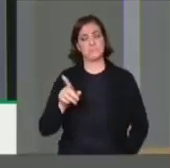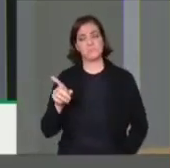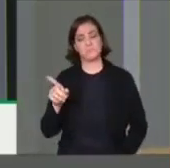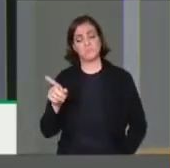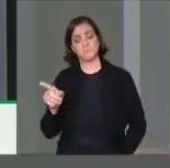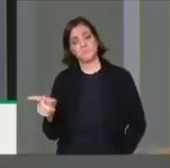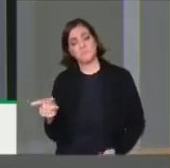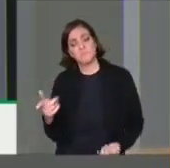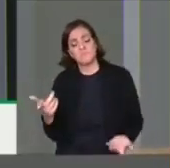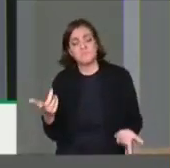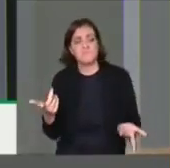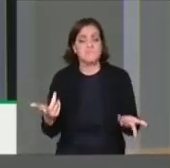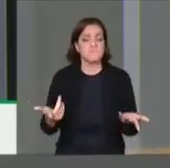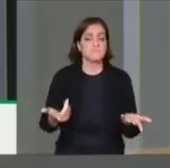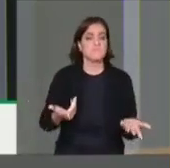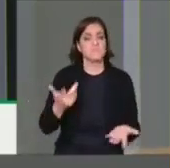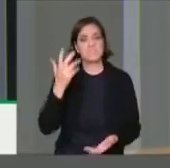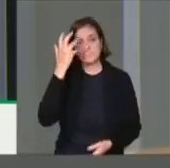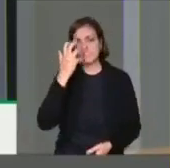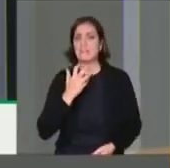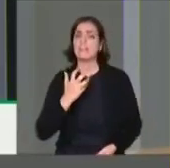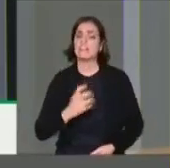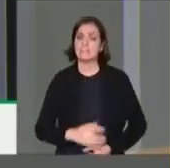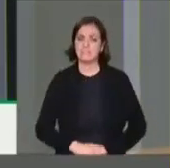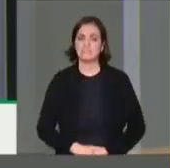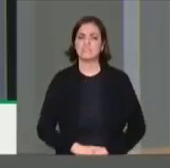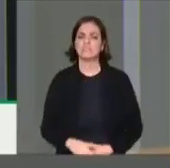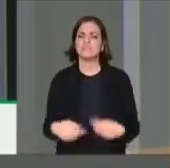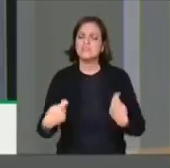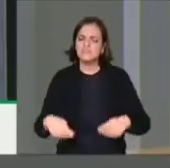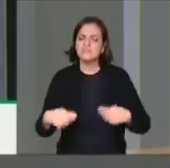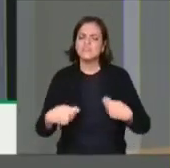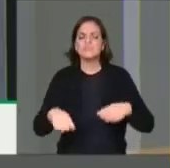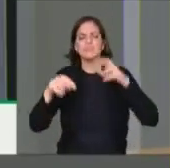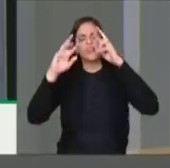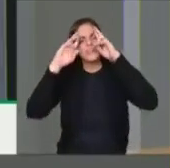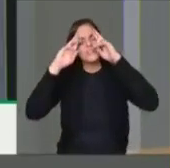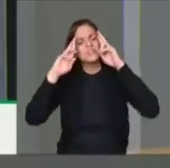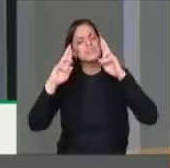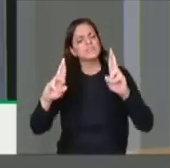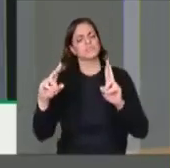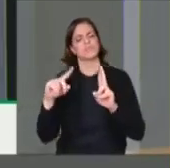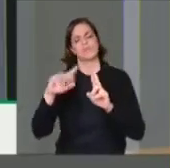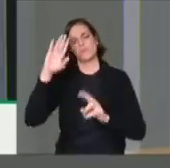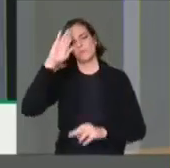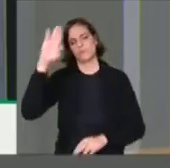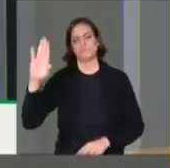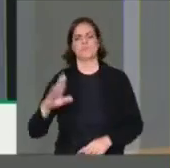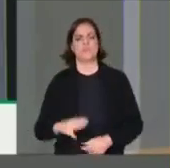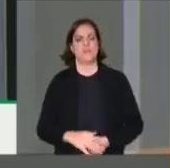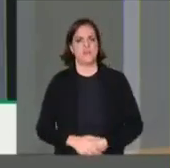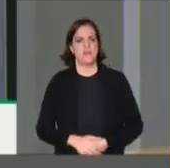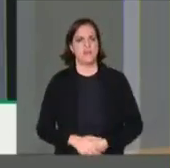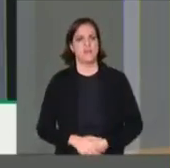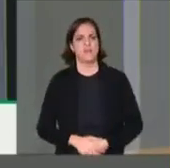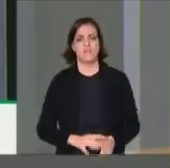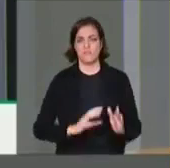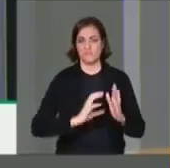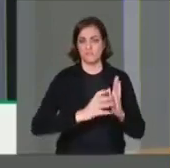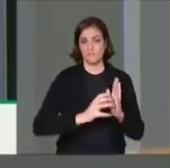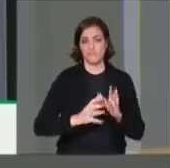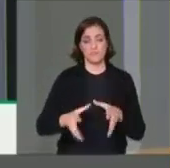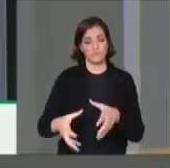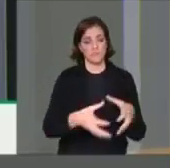não fosse tão sério. O respeito ele tem que prevalecer nessa casa, e a oposição nessa casa faltou com respeito